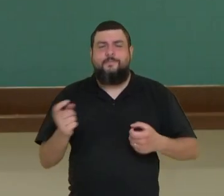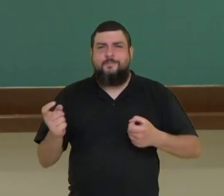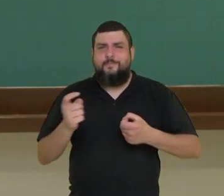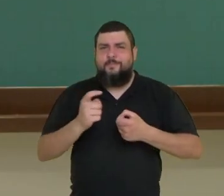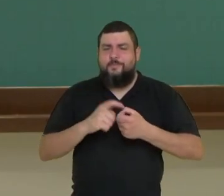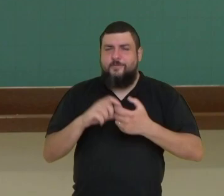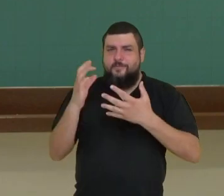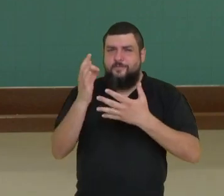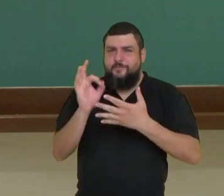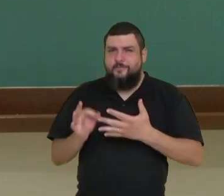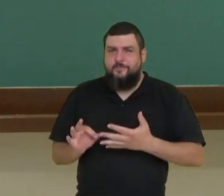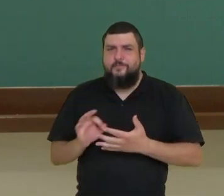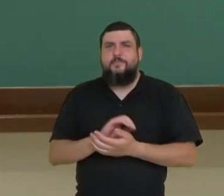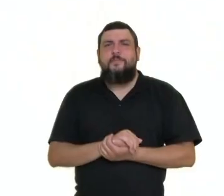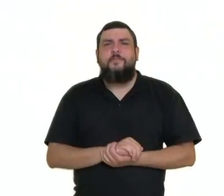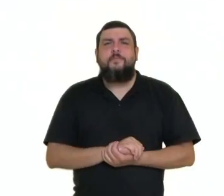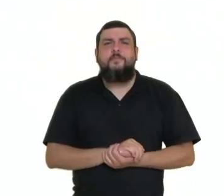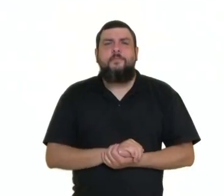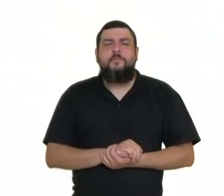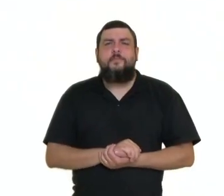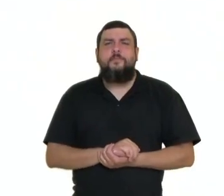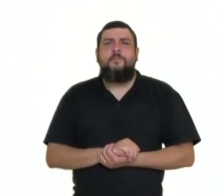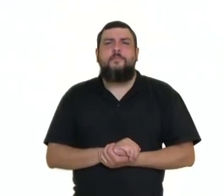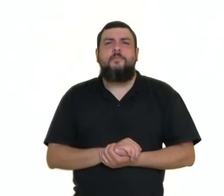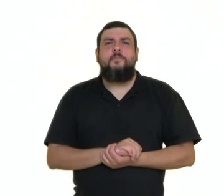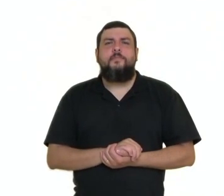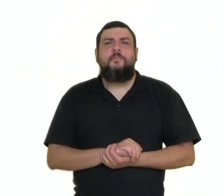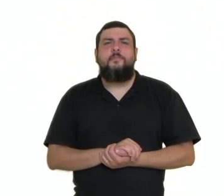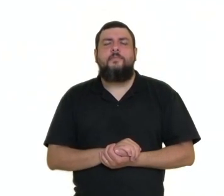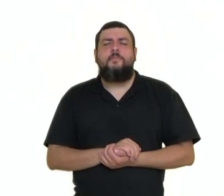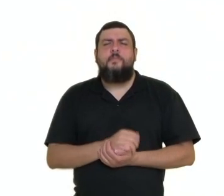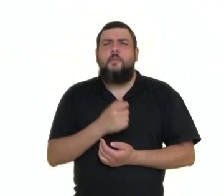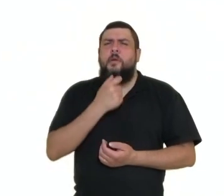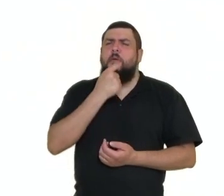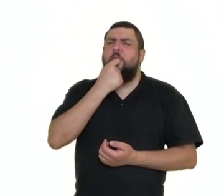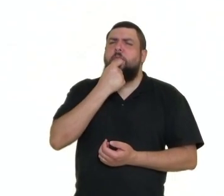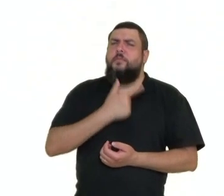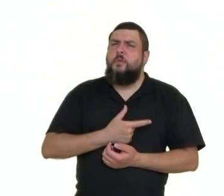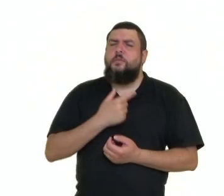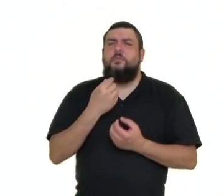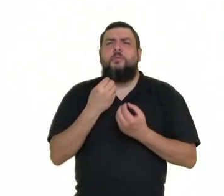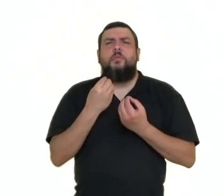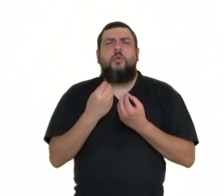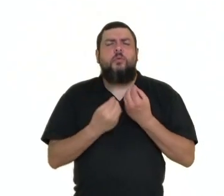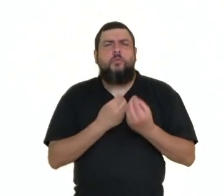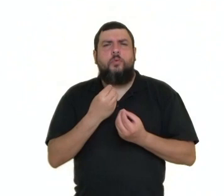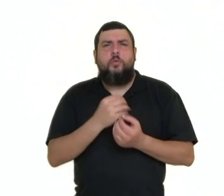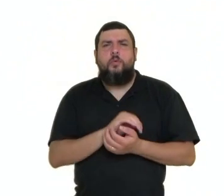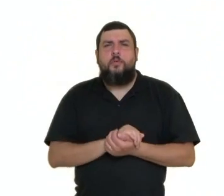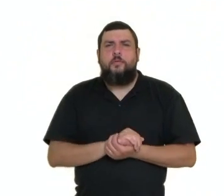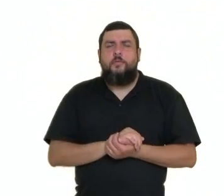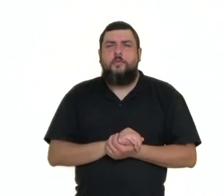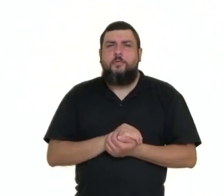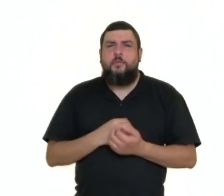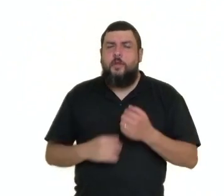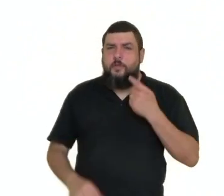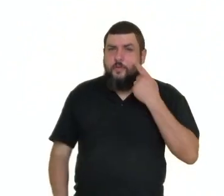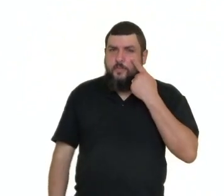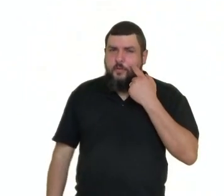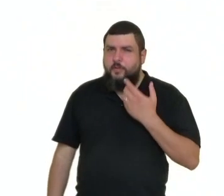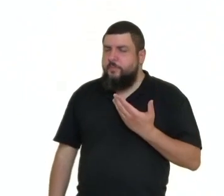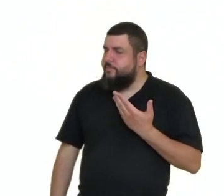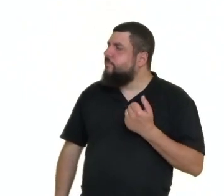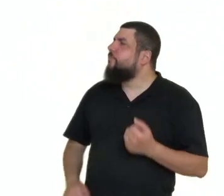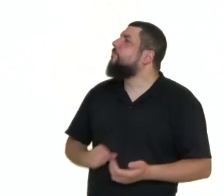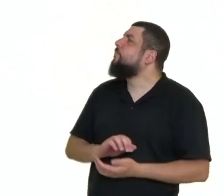Voltei, gabaritar contigo. O efeito cômico. Vamos voltar aqui no texto para perceber bem esse efeito cômico, né? Então,